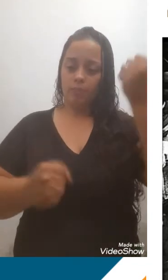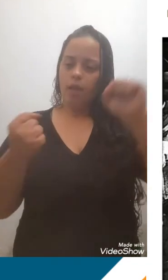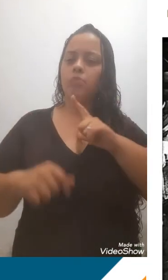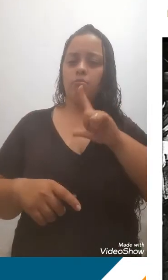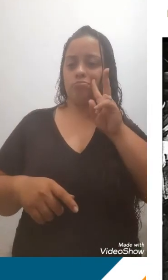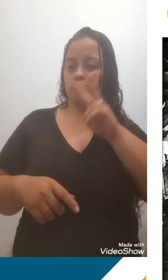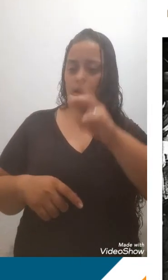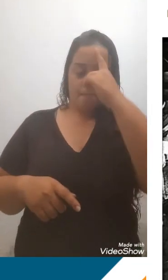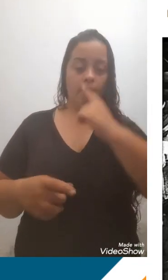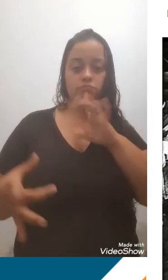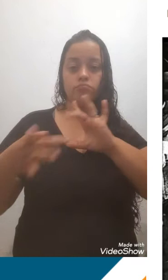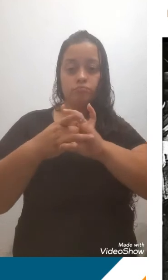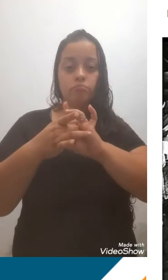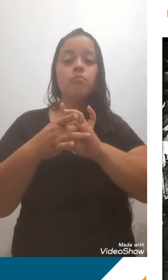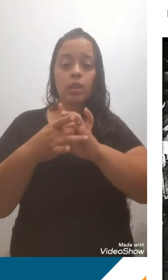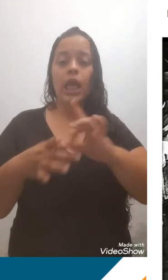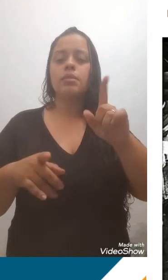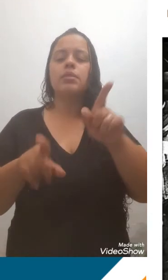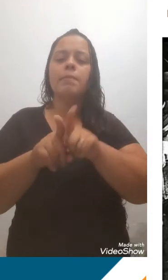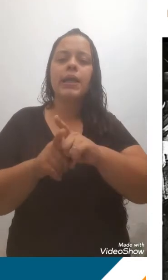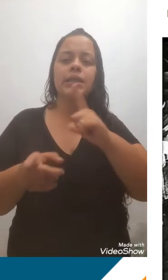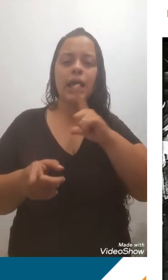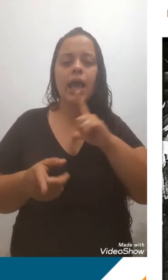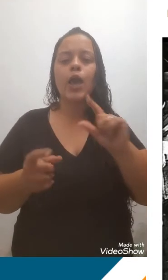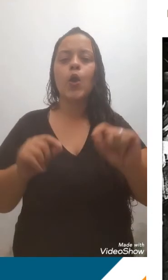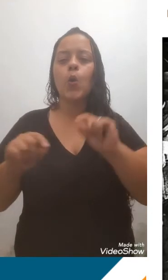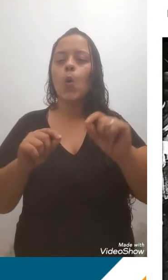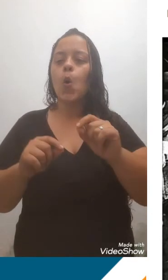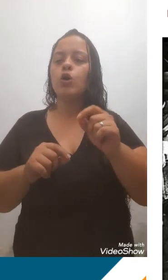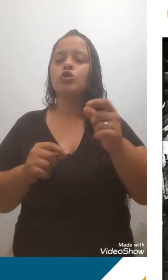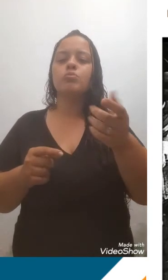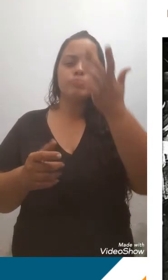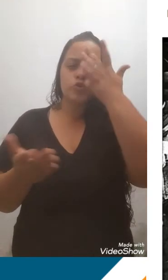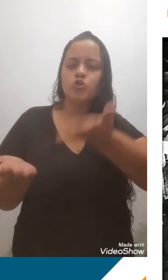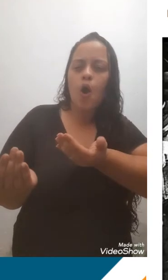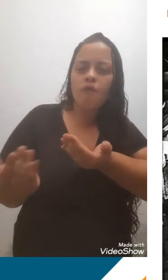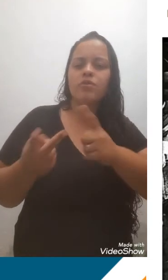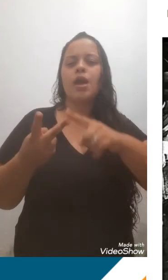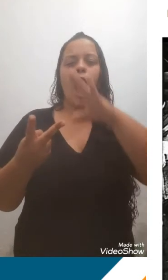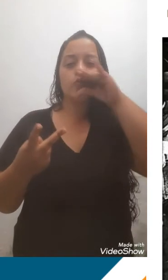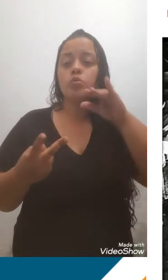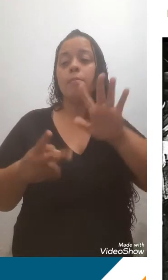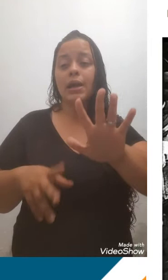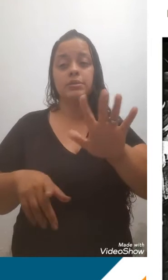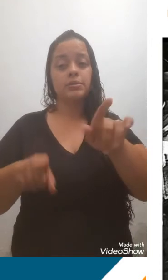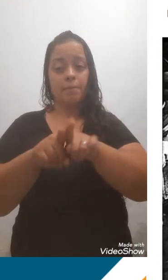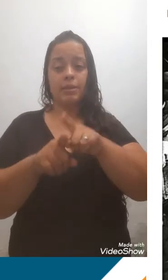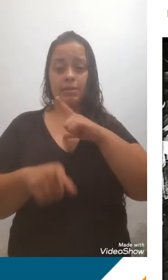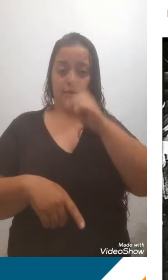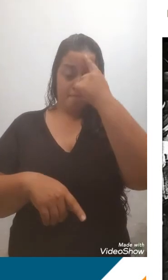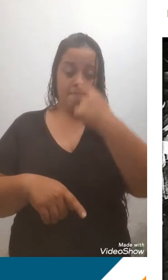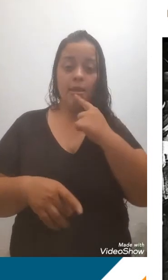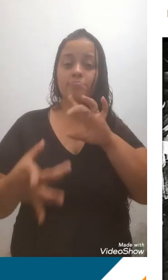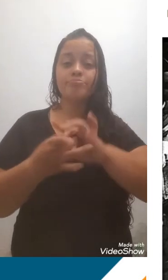nessa imagem. E além disso, do que a gente pode ver, a gente vê também alguns jovens adultos, mas a gente vê também algumas crianças nessa